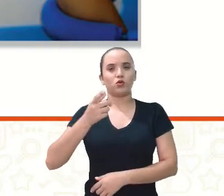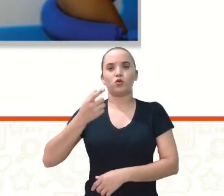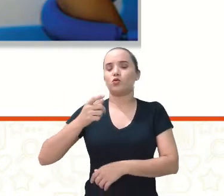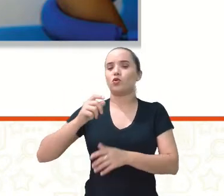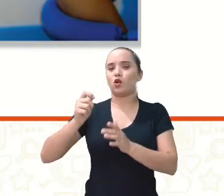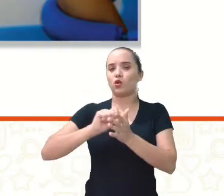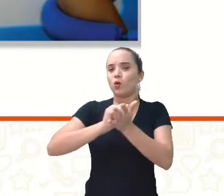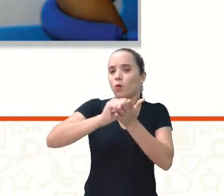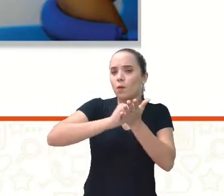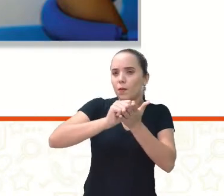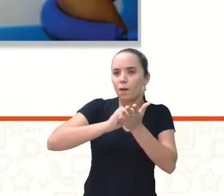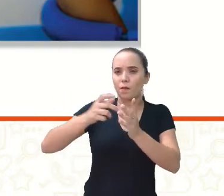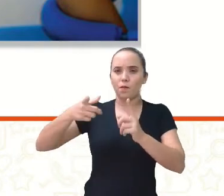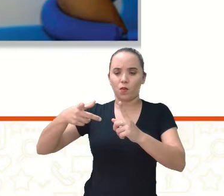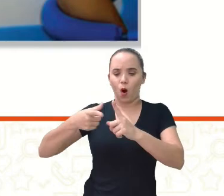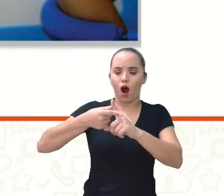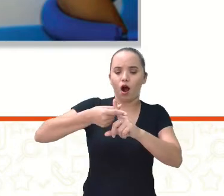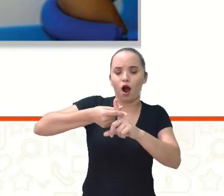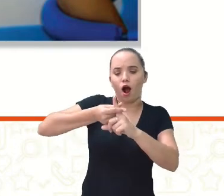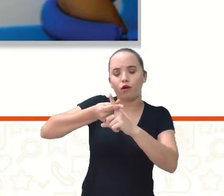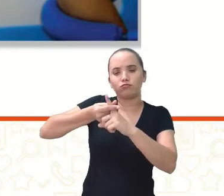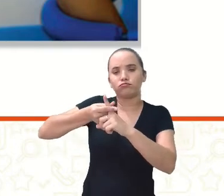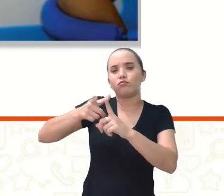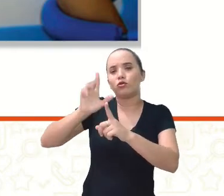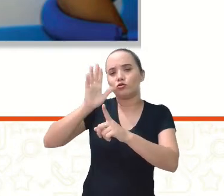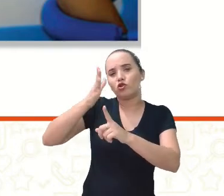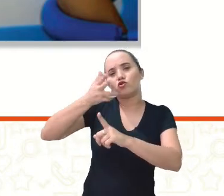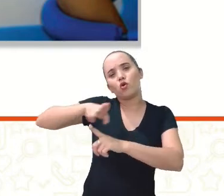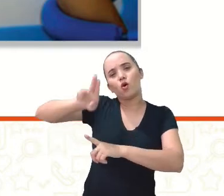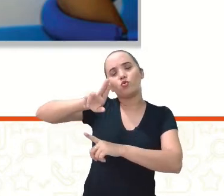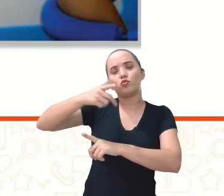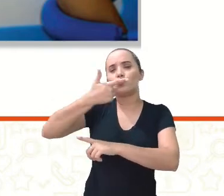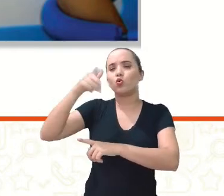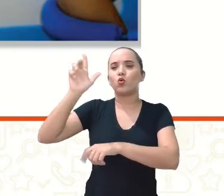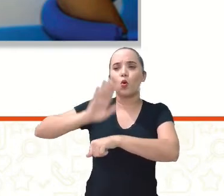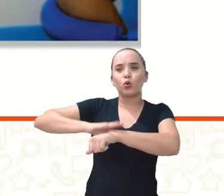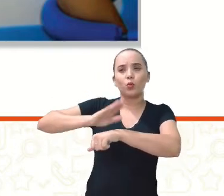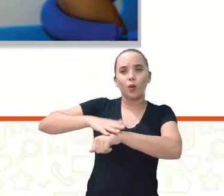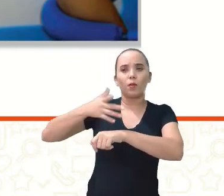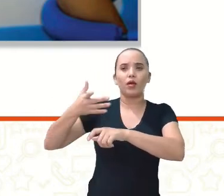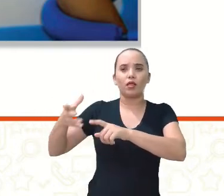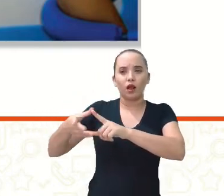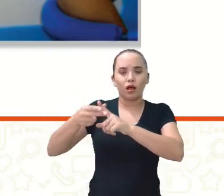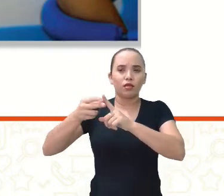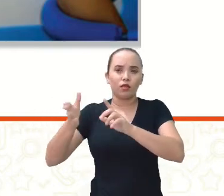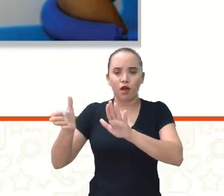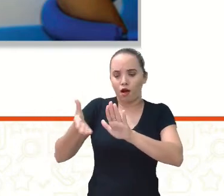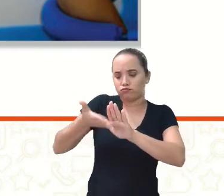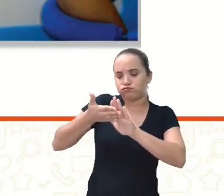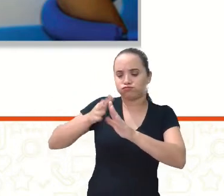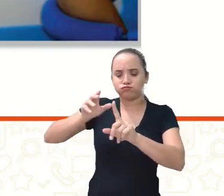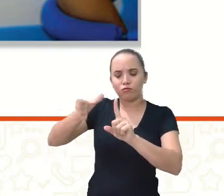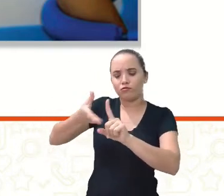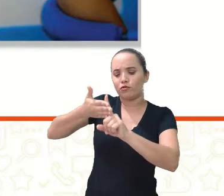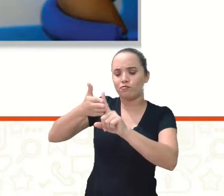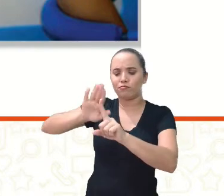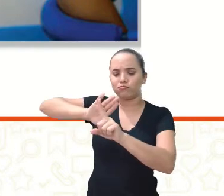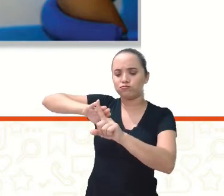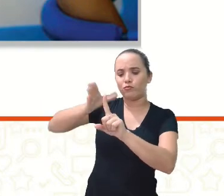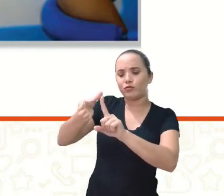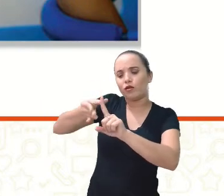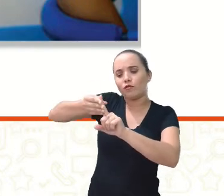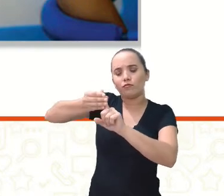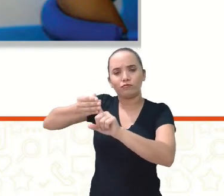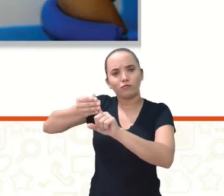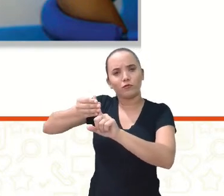nosso momento anterior, tínhamos trazido com emborrachado, então elas podem ser feitas de várias maneiras, de vários materiais,